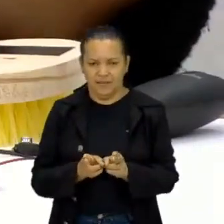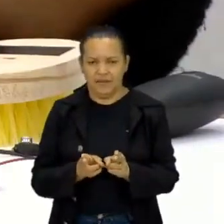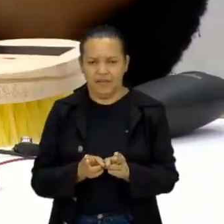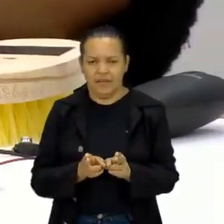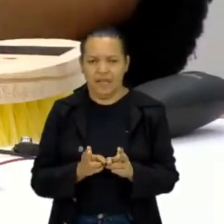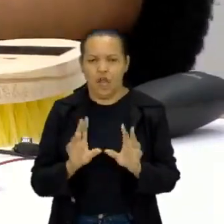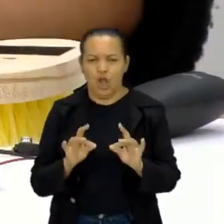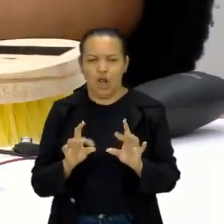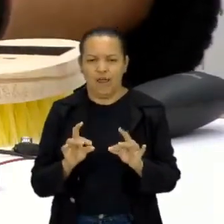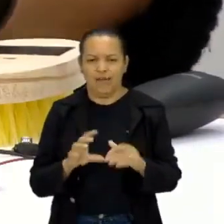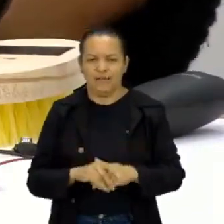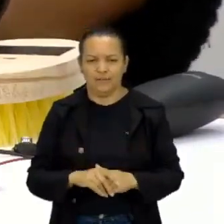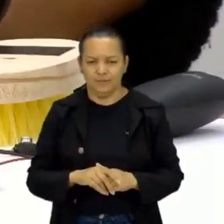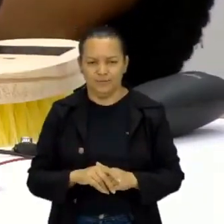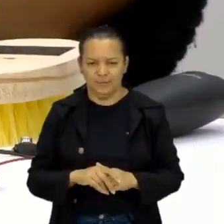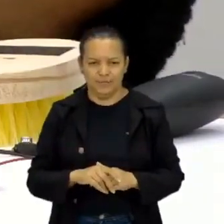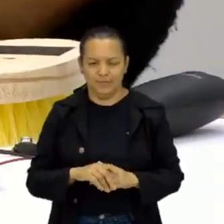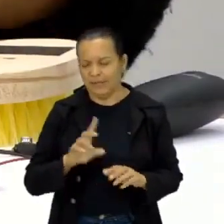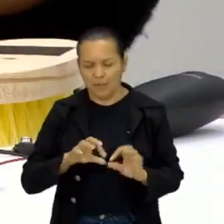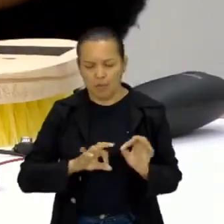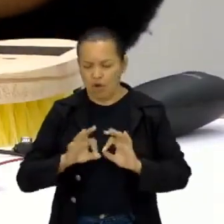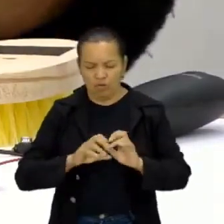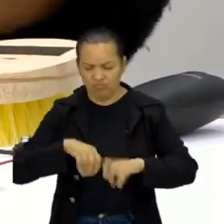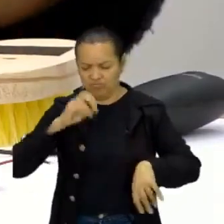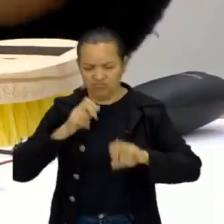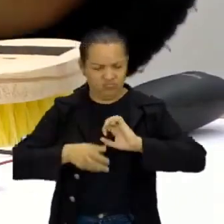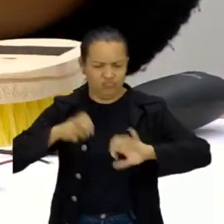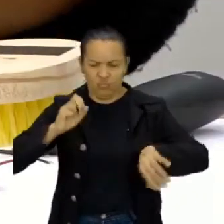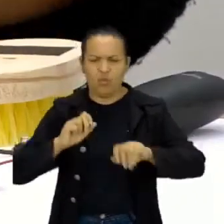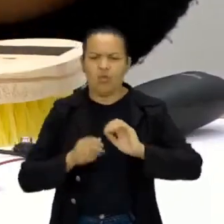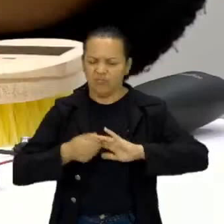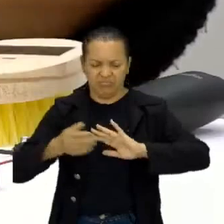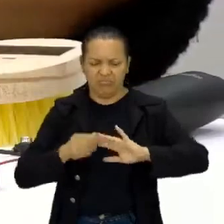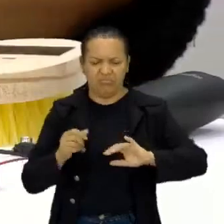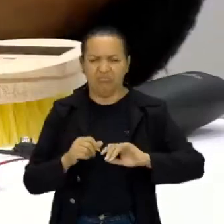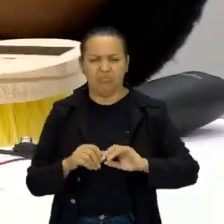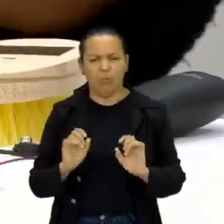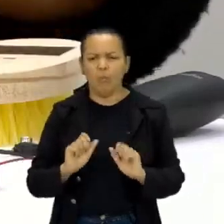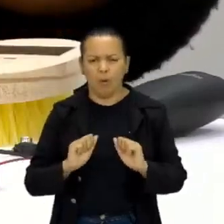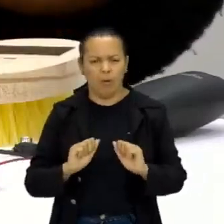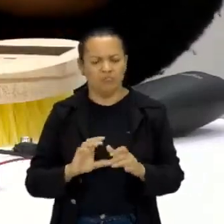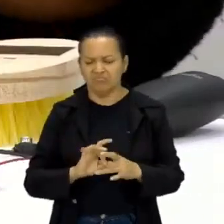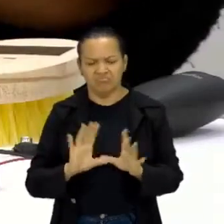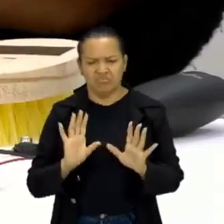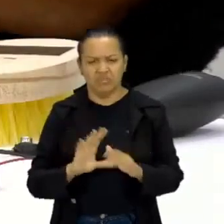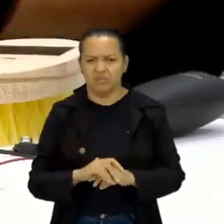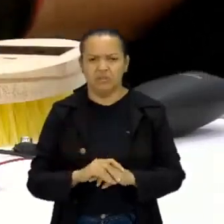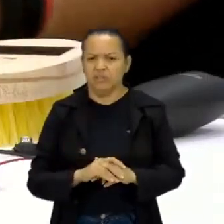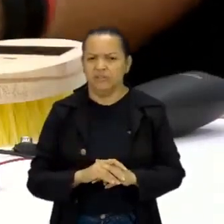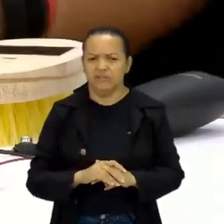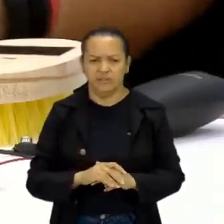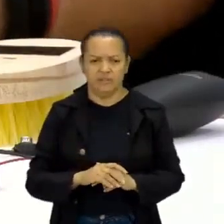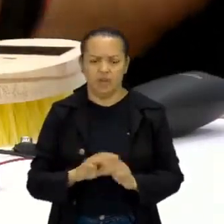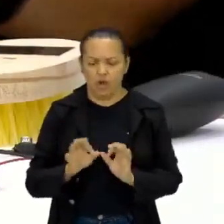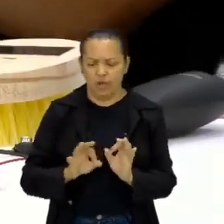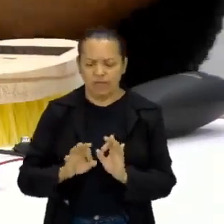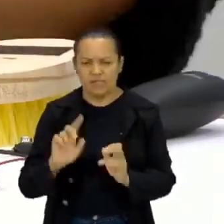isso aqui, mas a gente desmonta e monta outra coisa também. Não é um negócio que é super permanente,